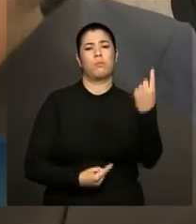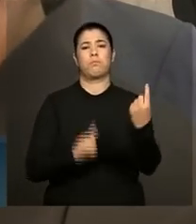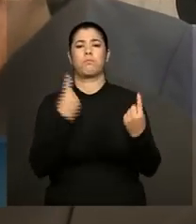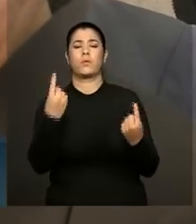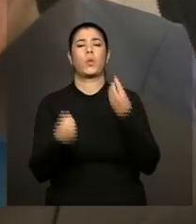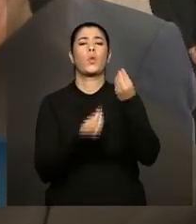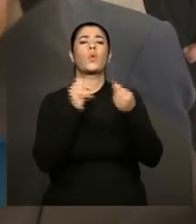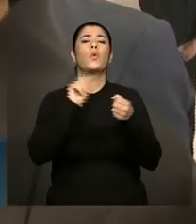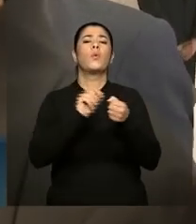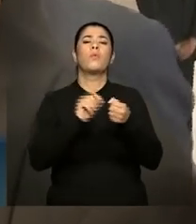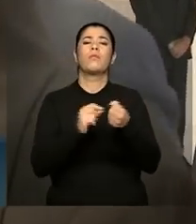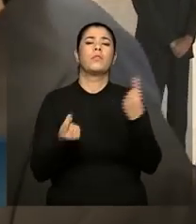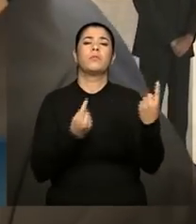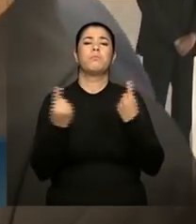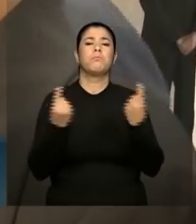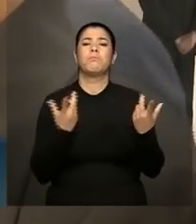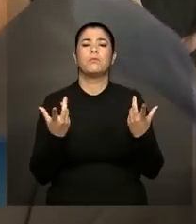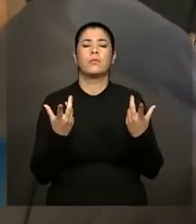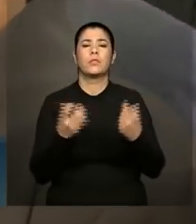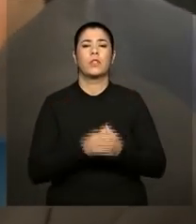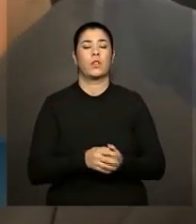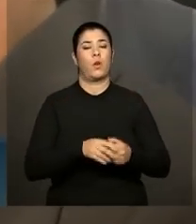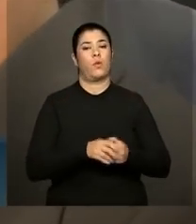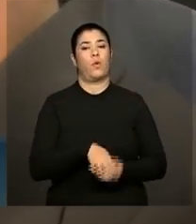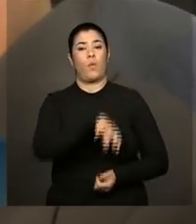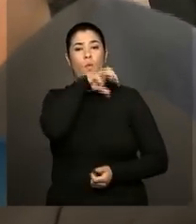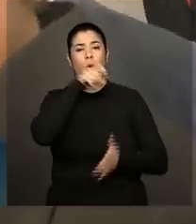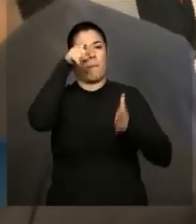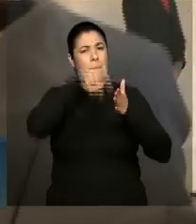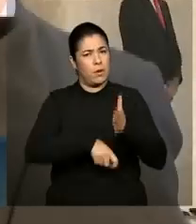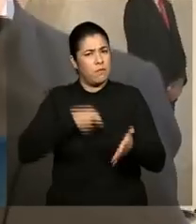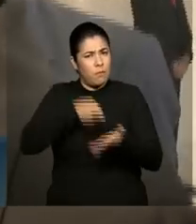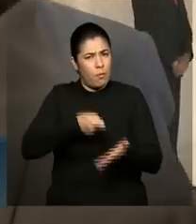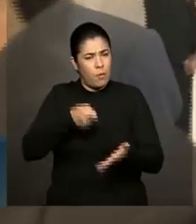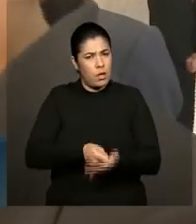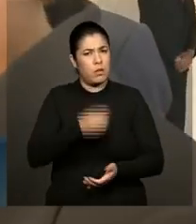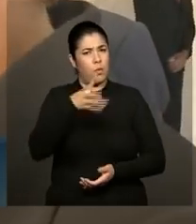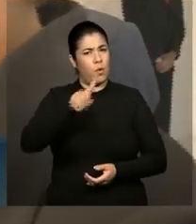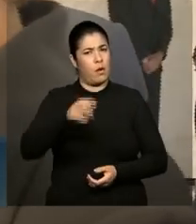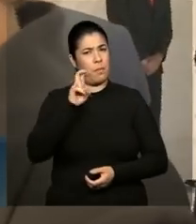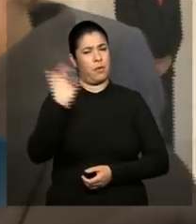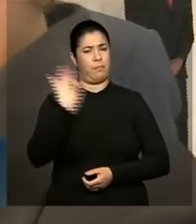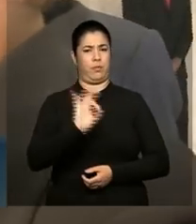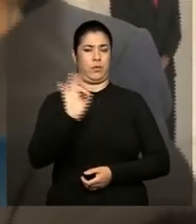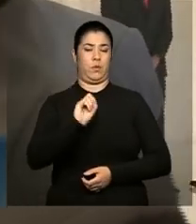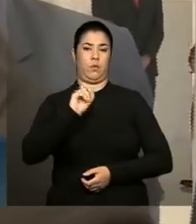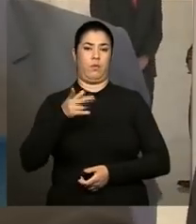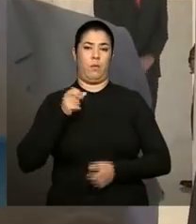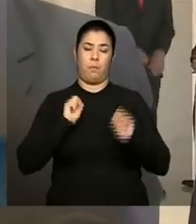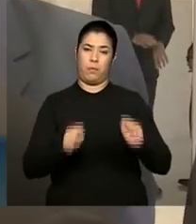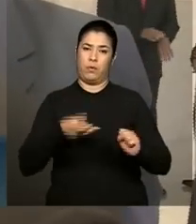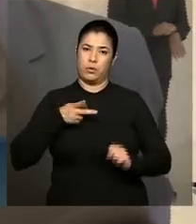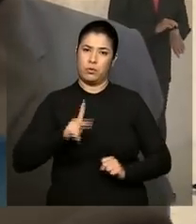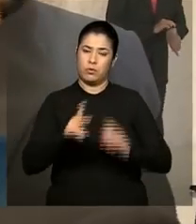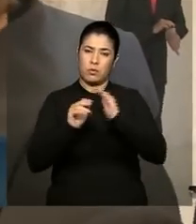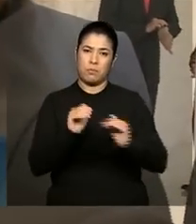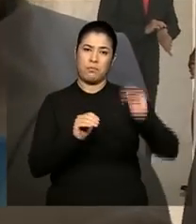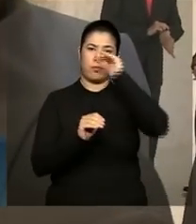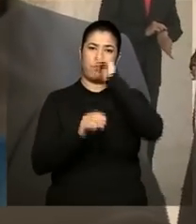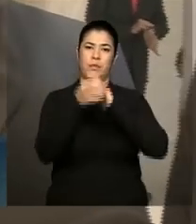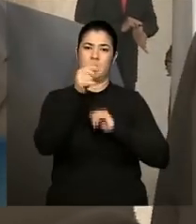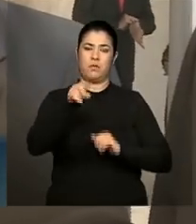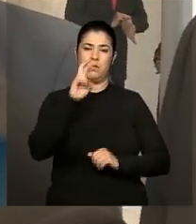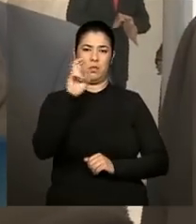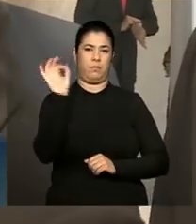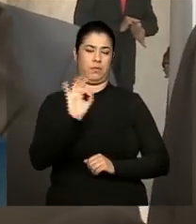Não é, não... Imposto de renda, a senhora vai insistir nos 4,5% ou pode chegar a algum outro... Nós temos... 6,5%, posso